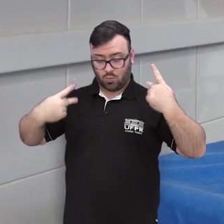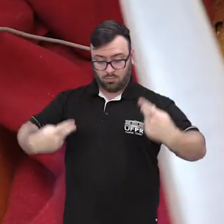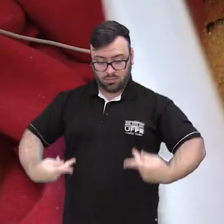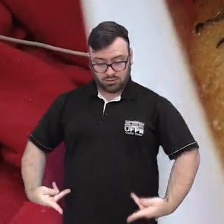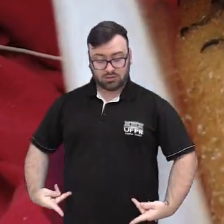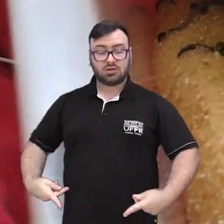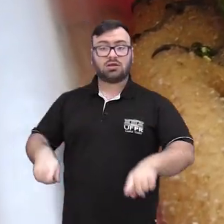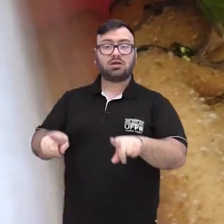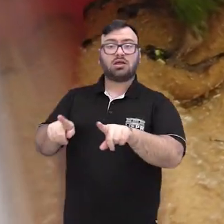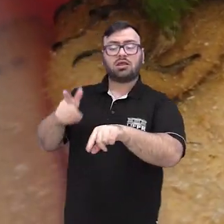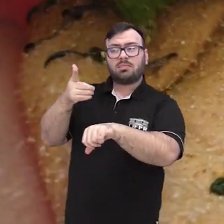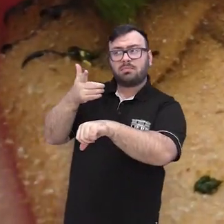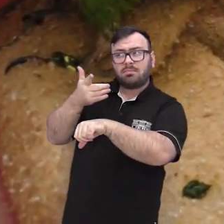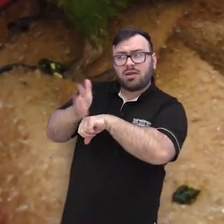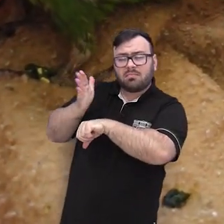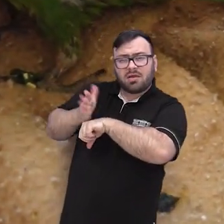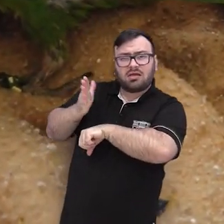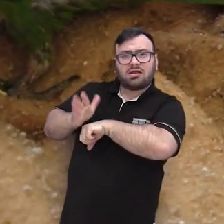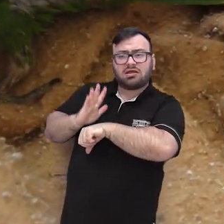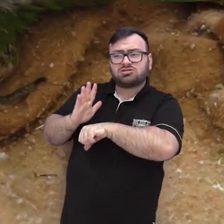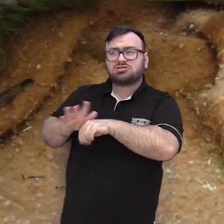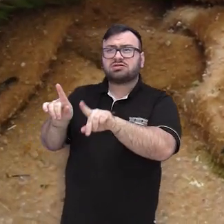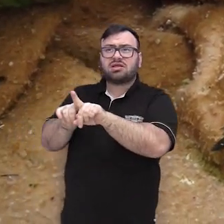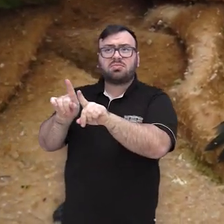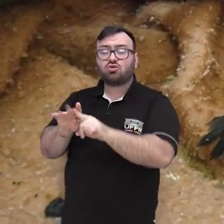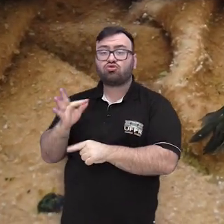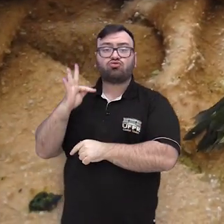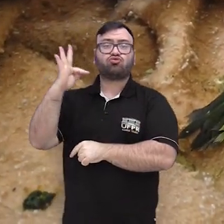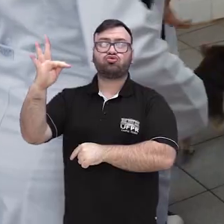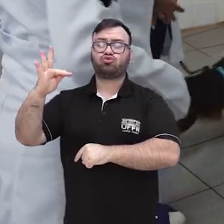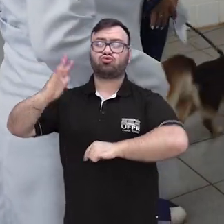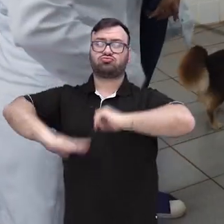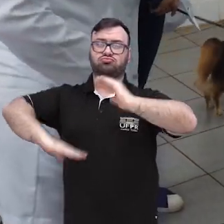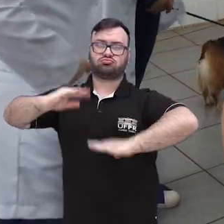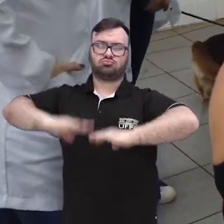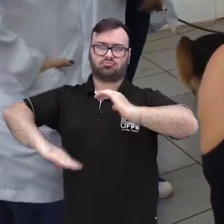e prepara um pouco mais a gente para o que espera lá fora.